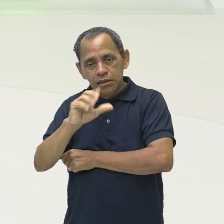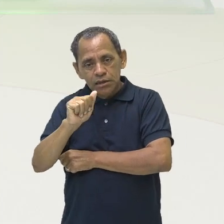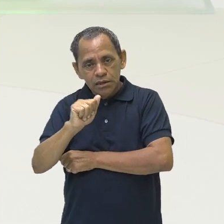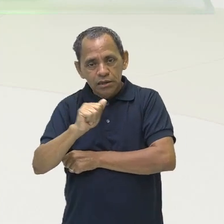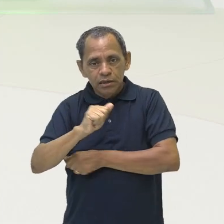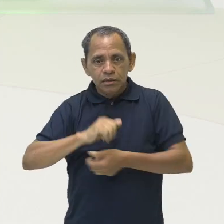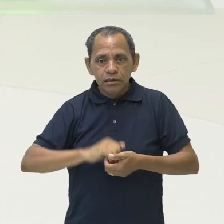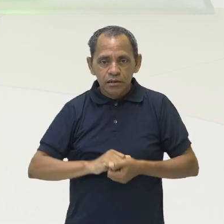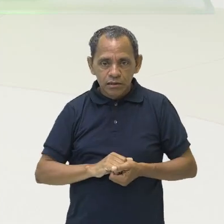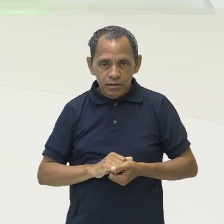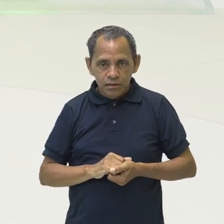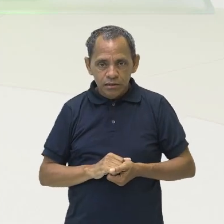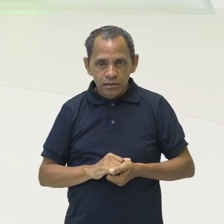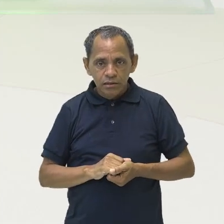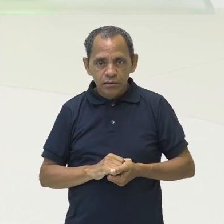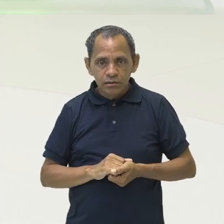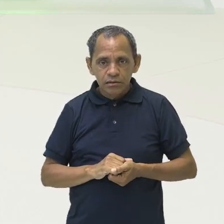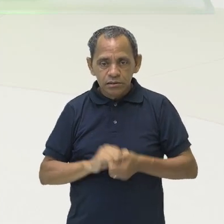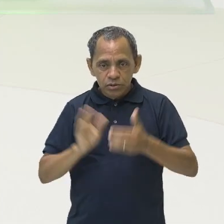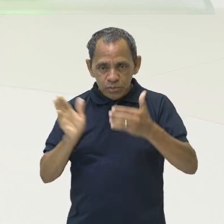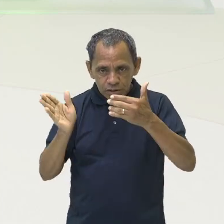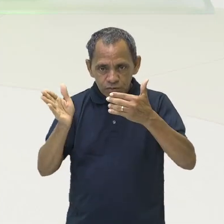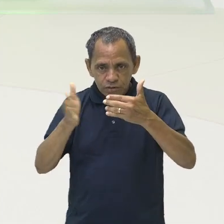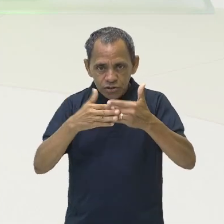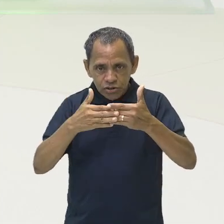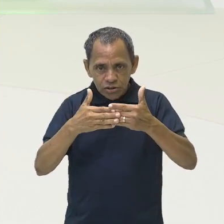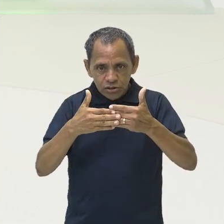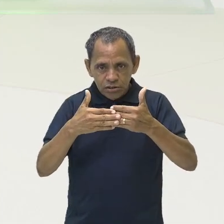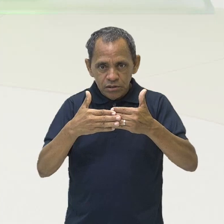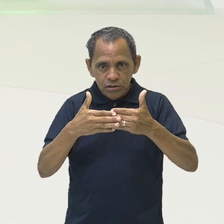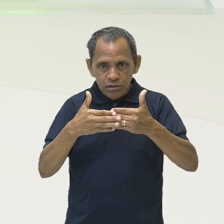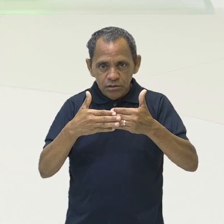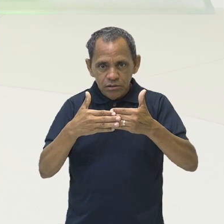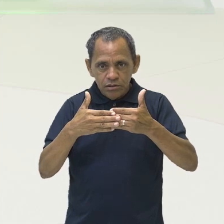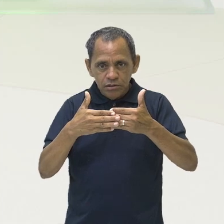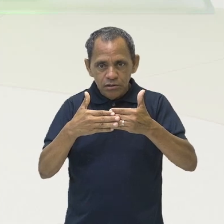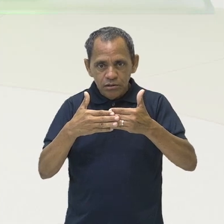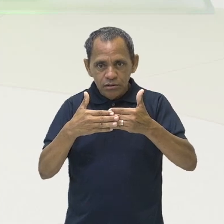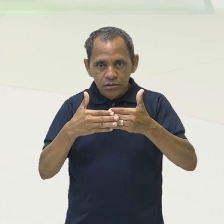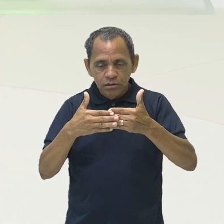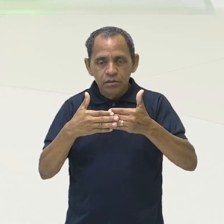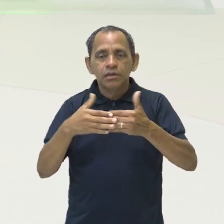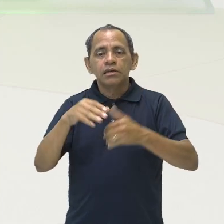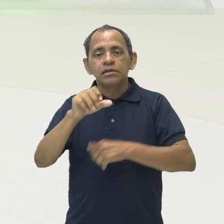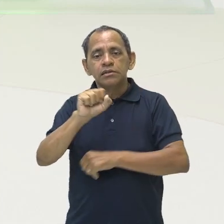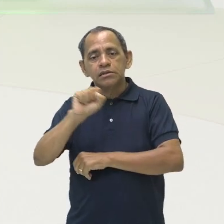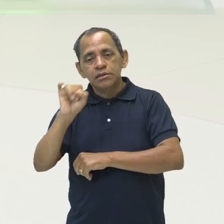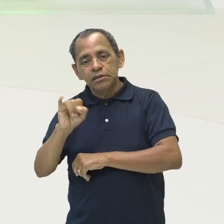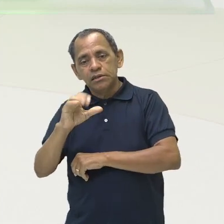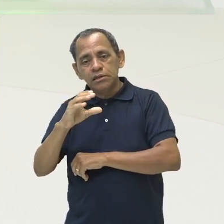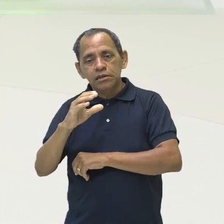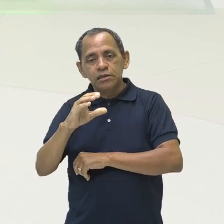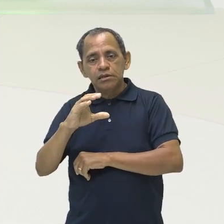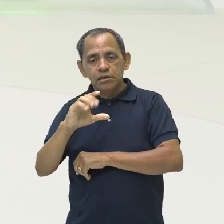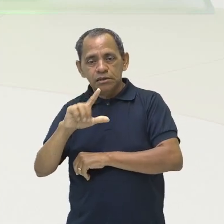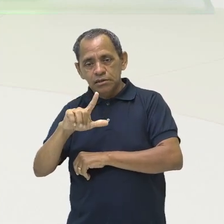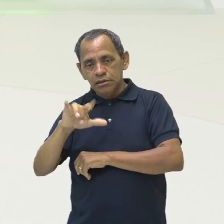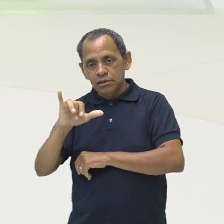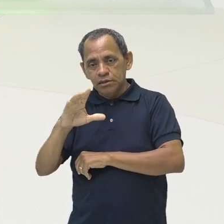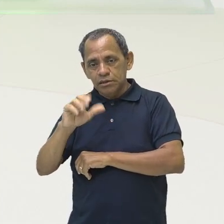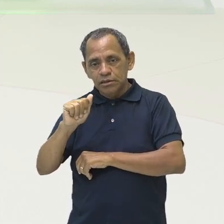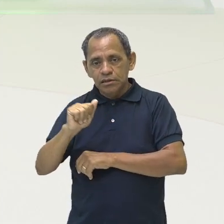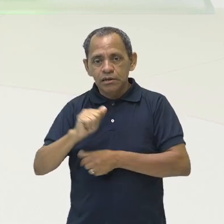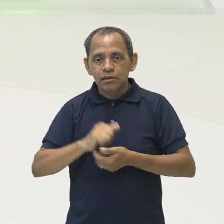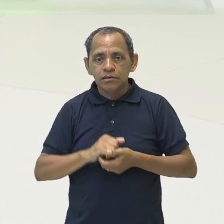uma cadeia é fechada, ela é chamada de cíclica. Agora, se uma cadeia não é fechada, ela é